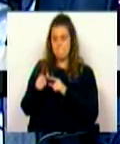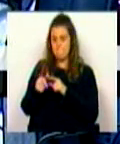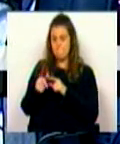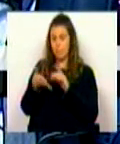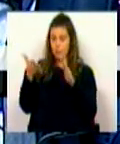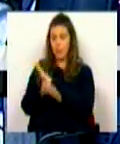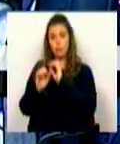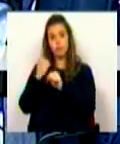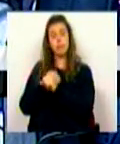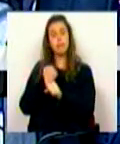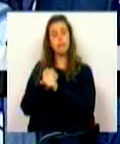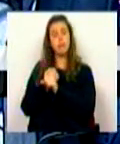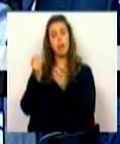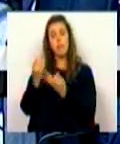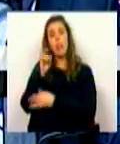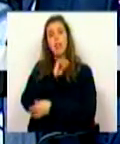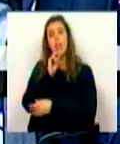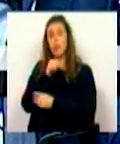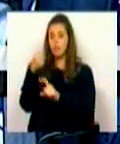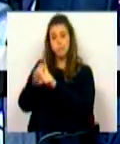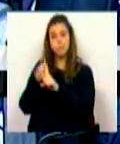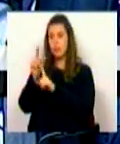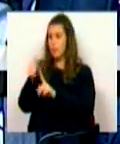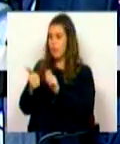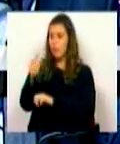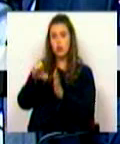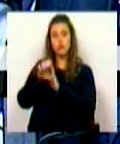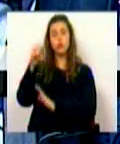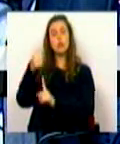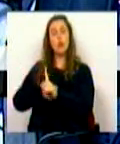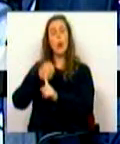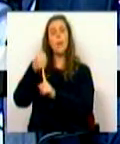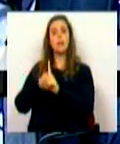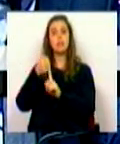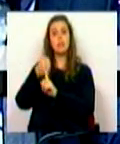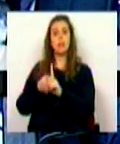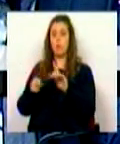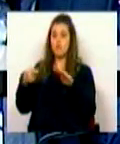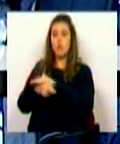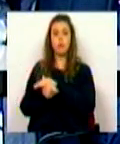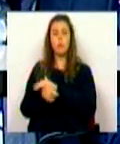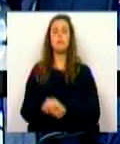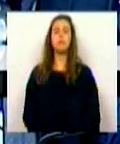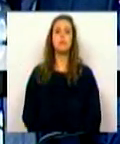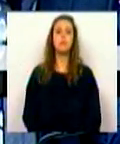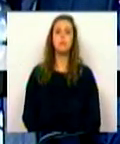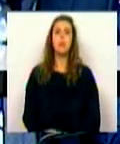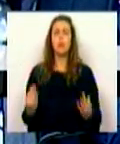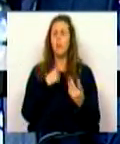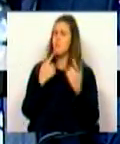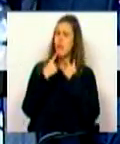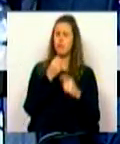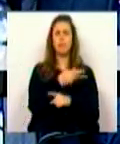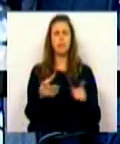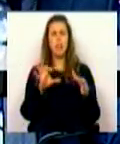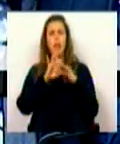a entrar em funcionamento e permitirá combater e melhorar as condições de combate à corrupção. Houve várias questões